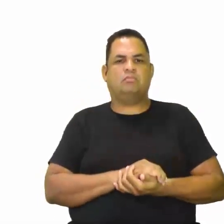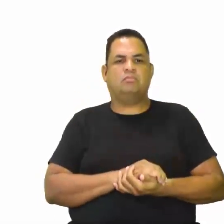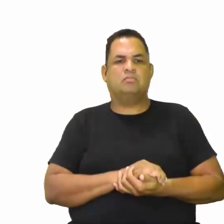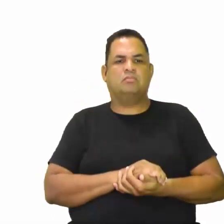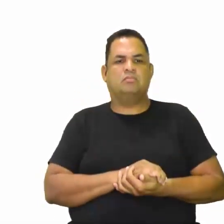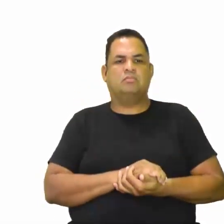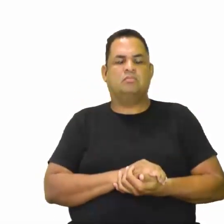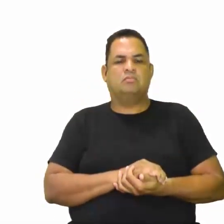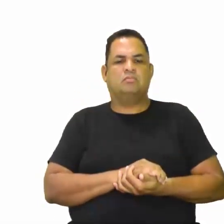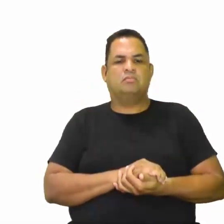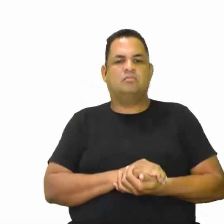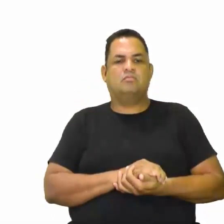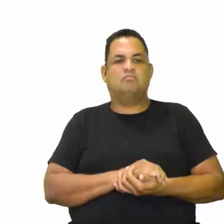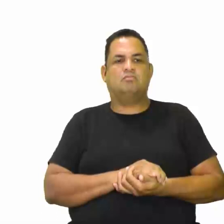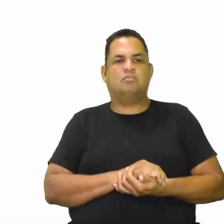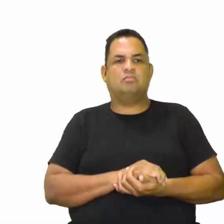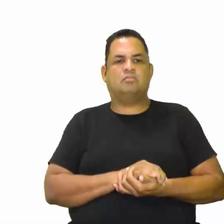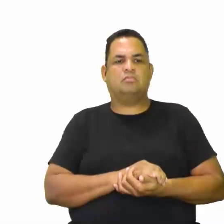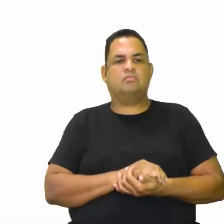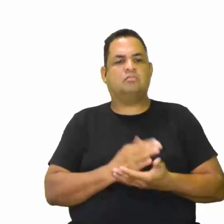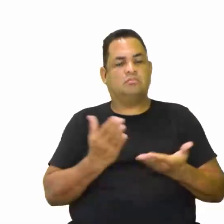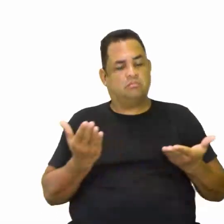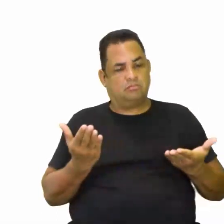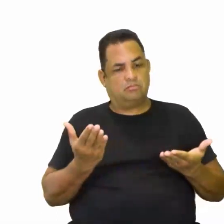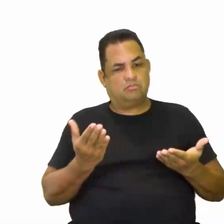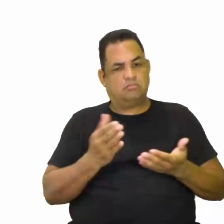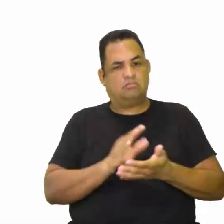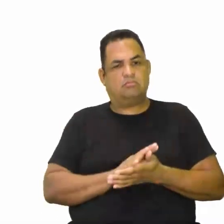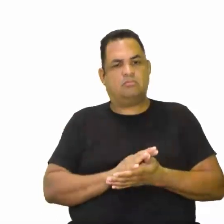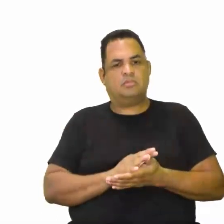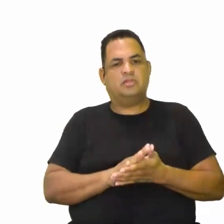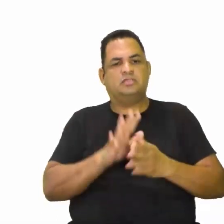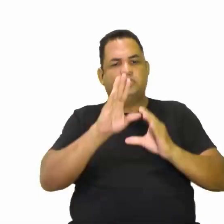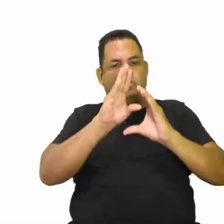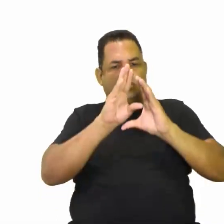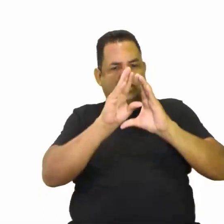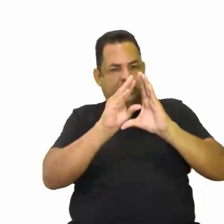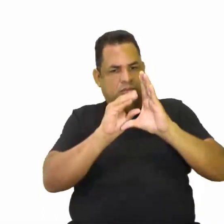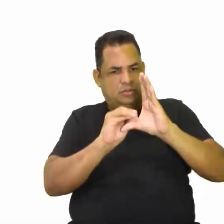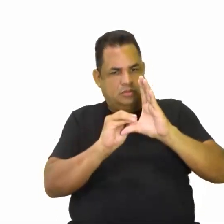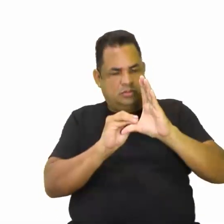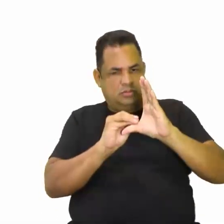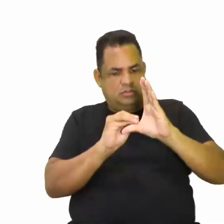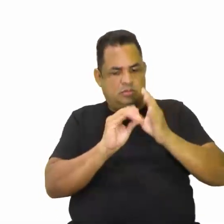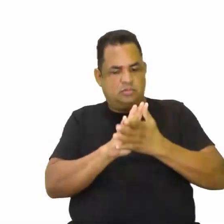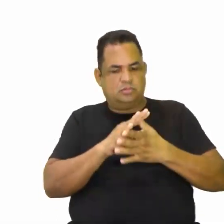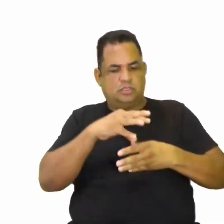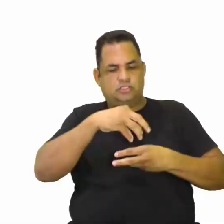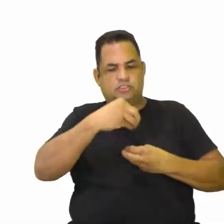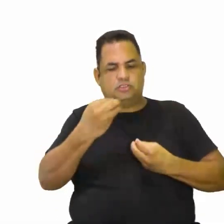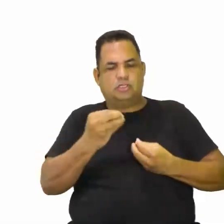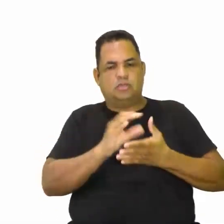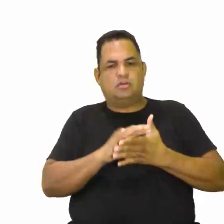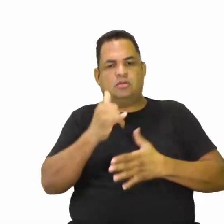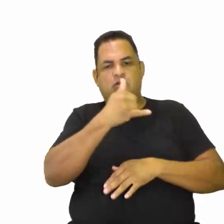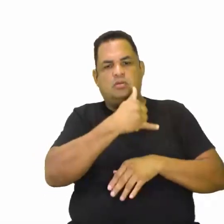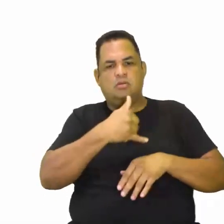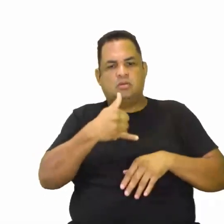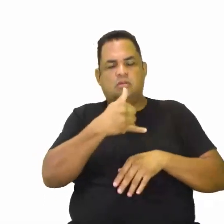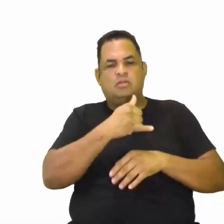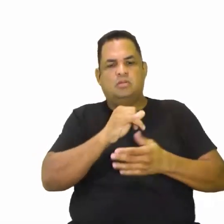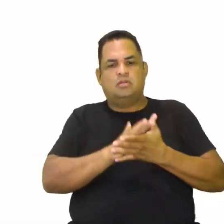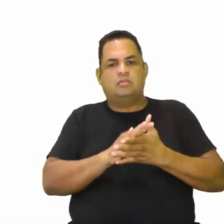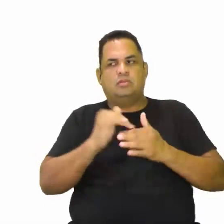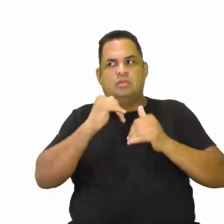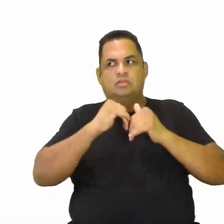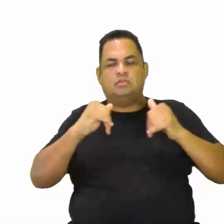Quais, meu caro aluno? Logicamente que você faz uma decantação para retirar o óleo e depois, para separar o